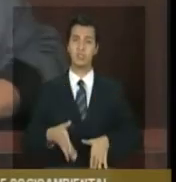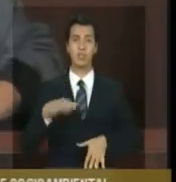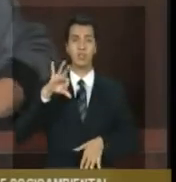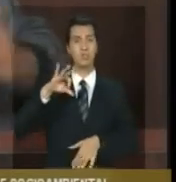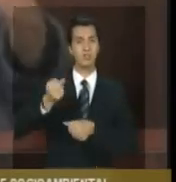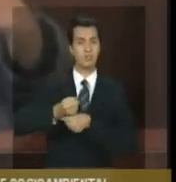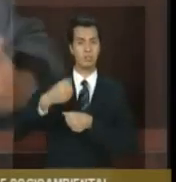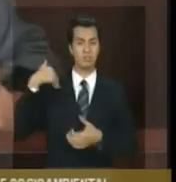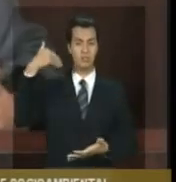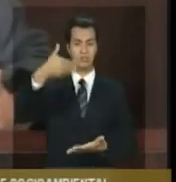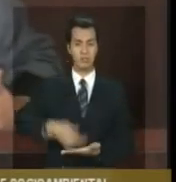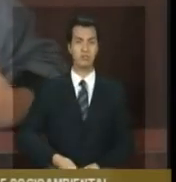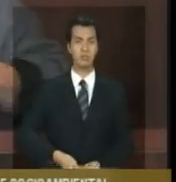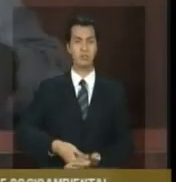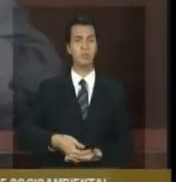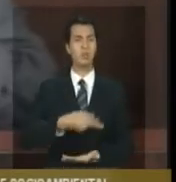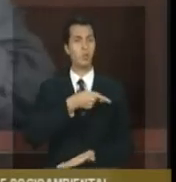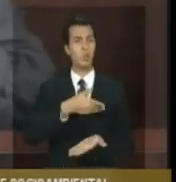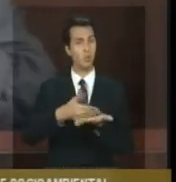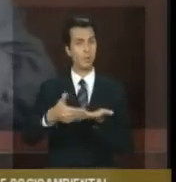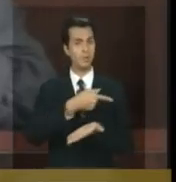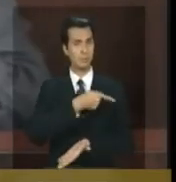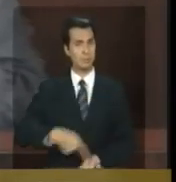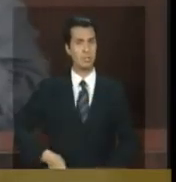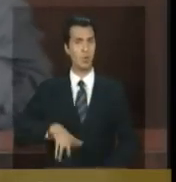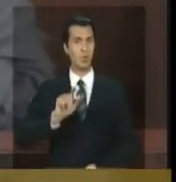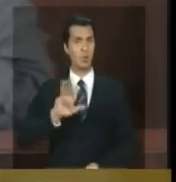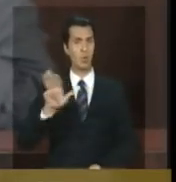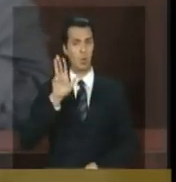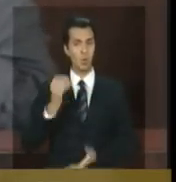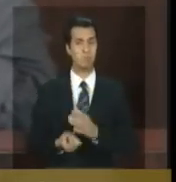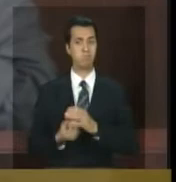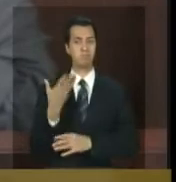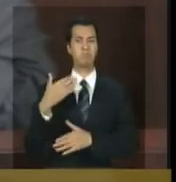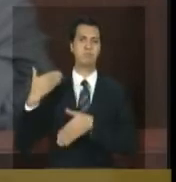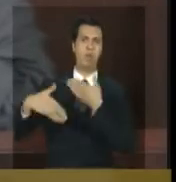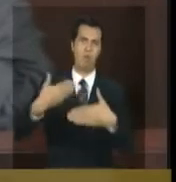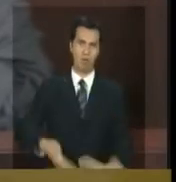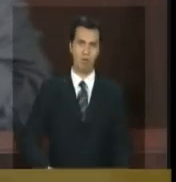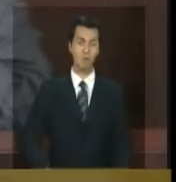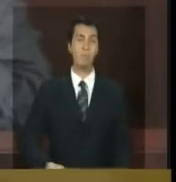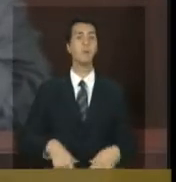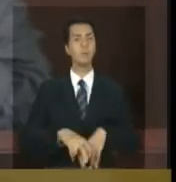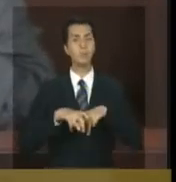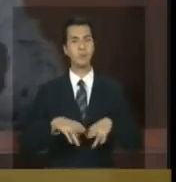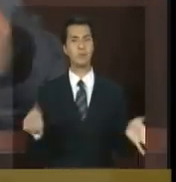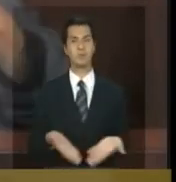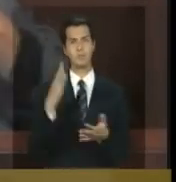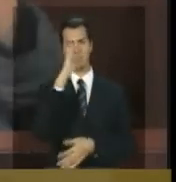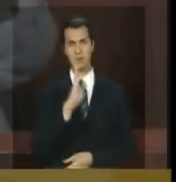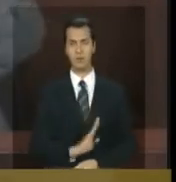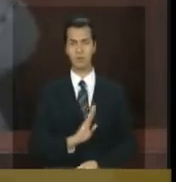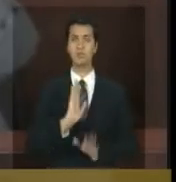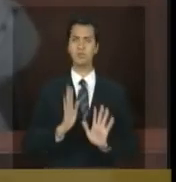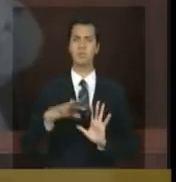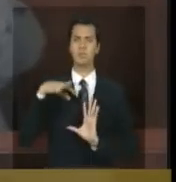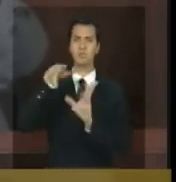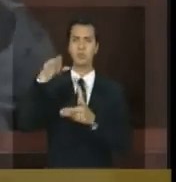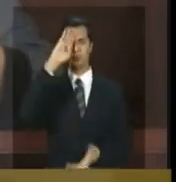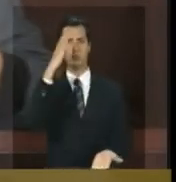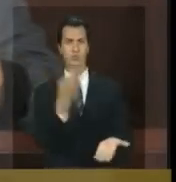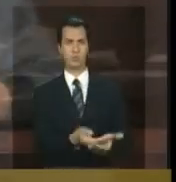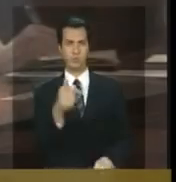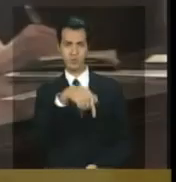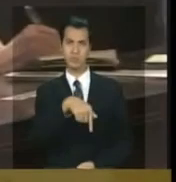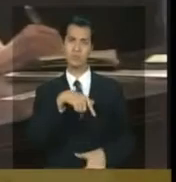últimos 9 anos, desde o início do governo do presidente Lula. E, por isso, o Brasil é reconhecido internacionalmente e foi colocado no Brasil